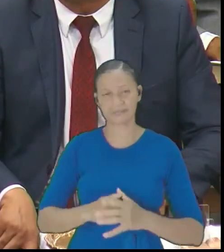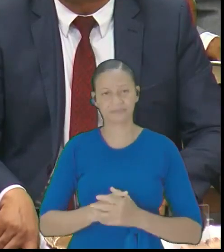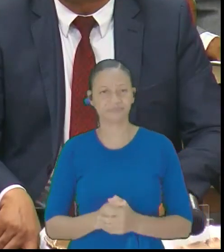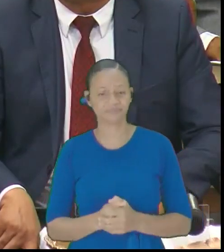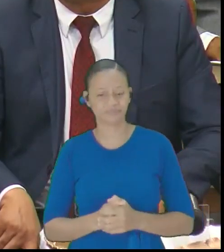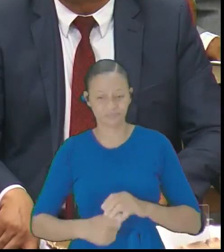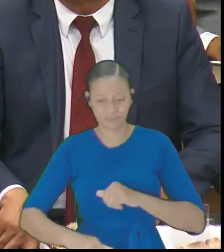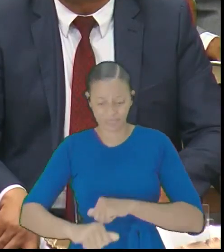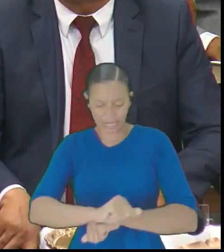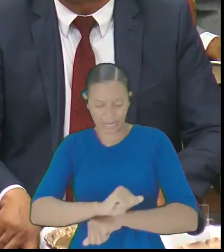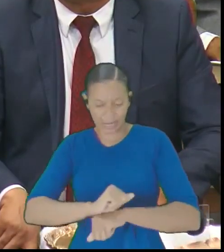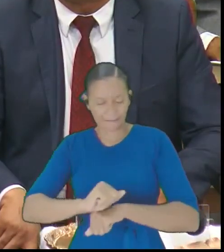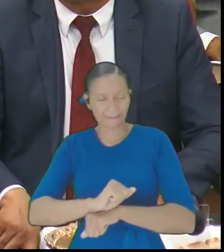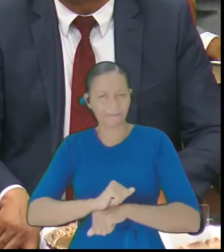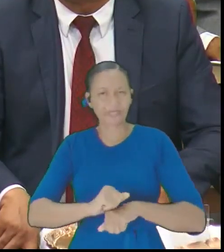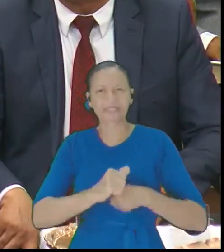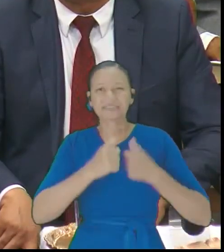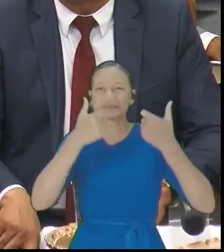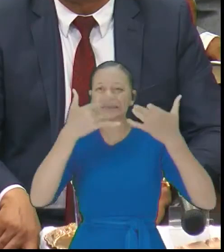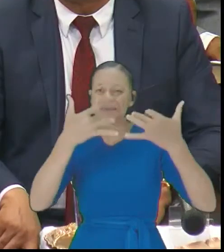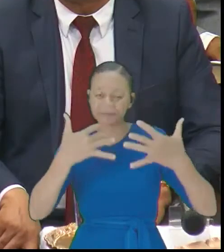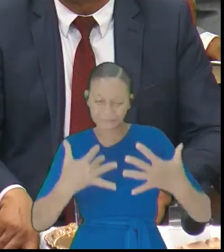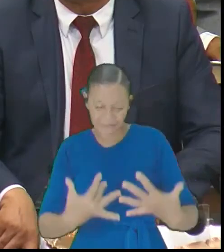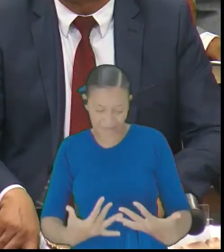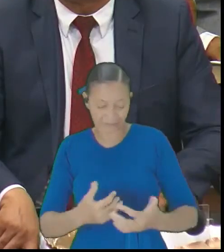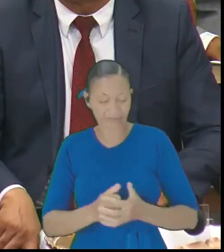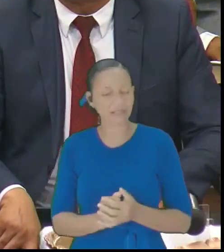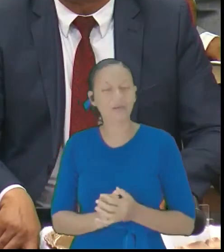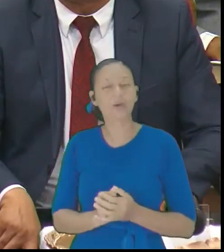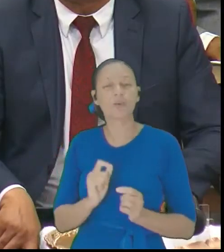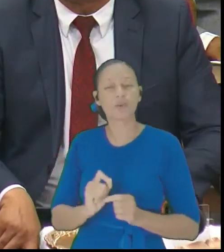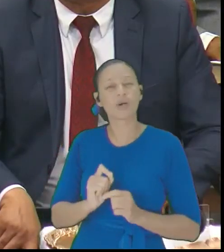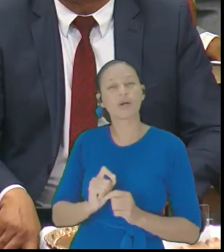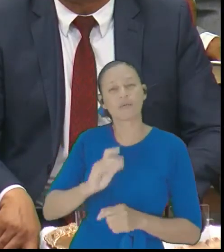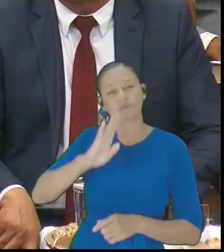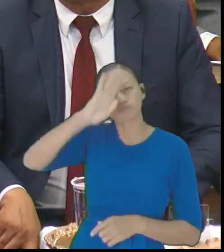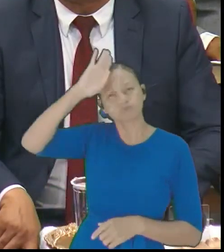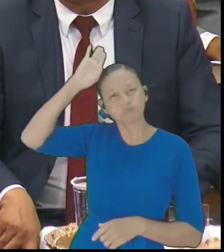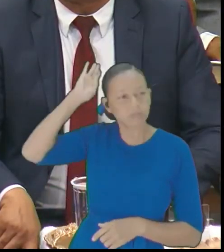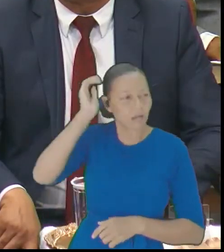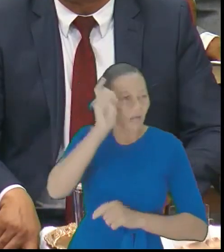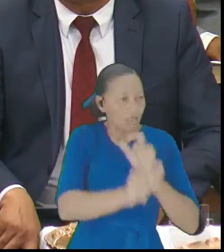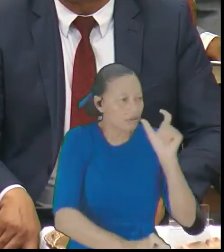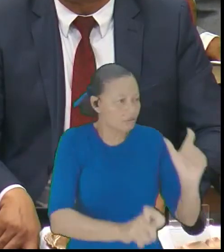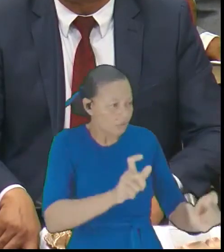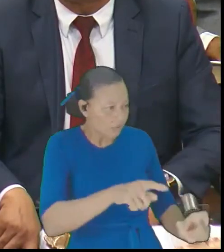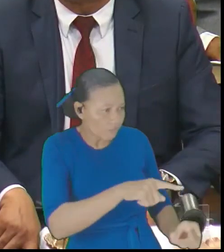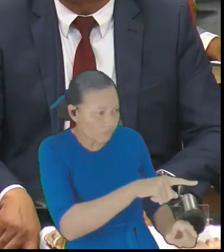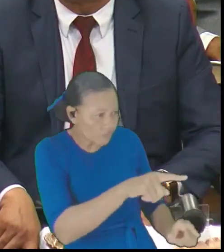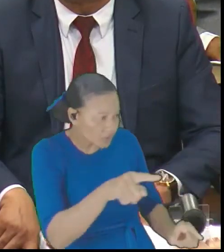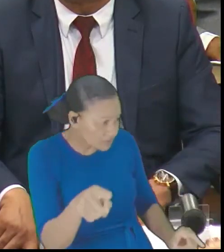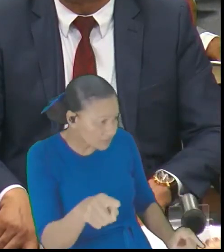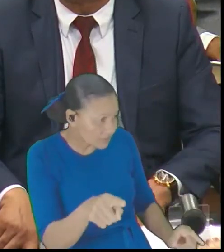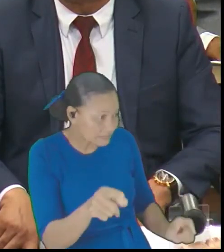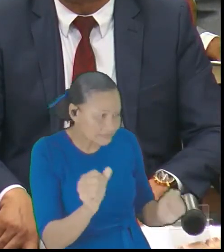Abraão estava no que disse Paulo aos Romanos: se possível for, quando estiverdes em vós,